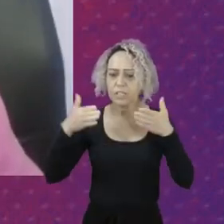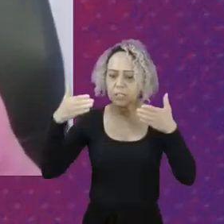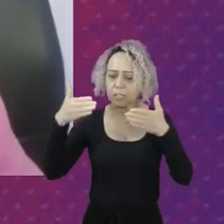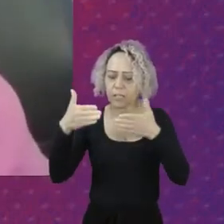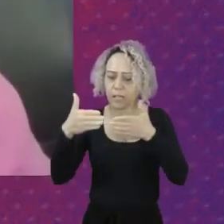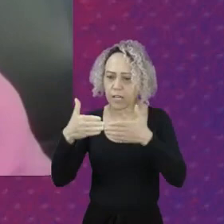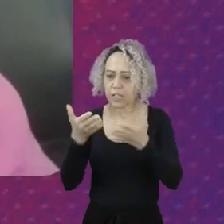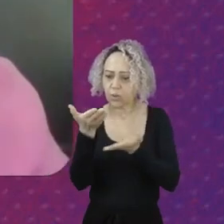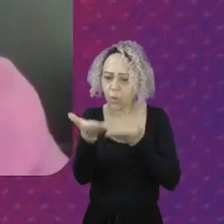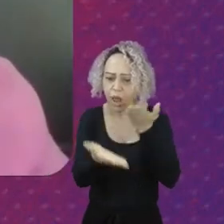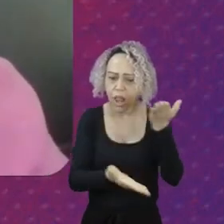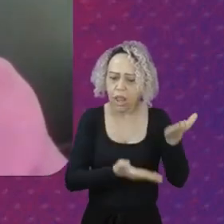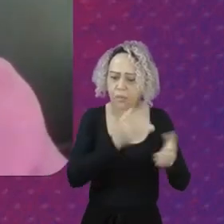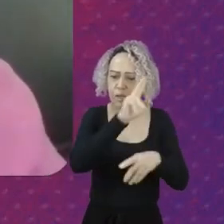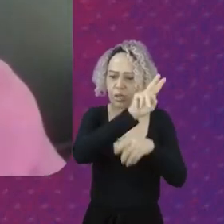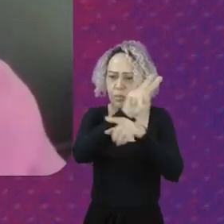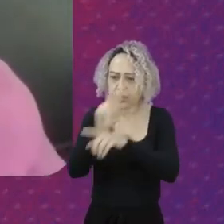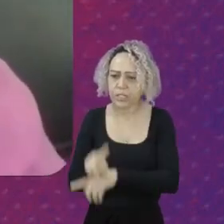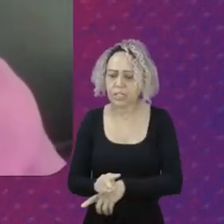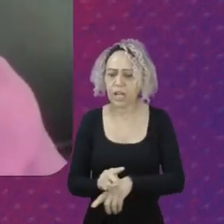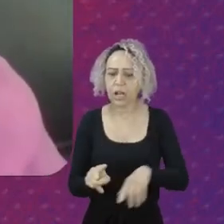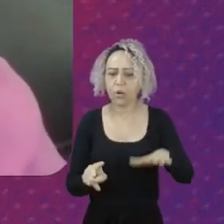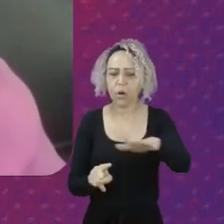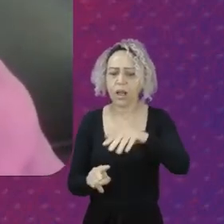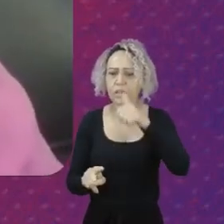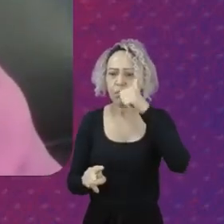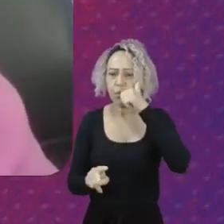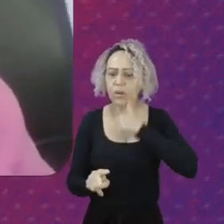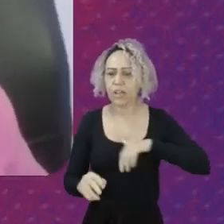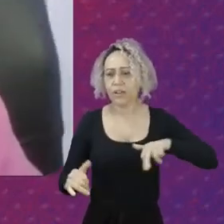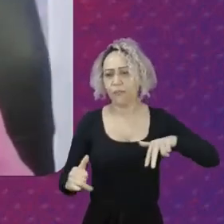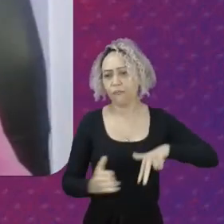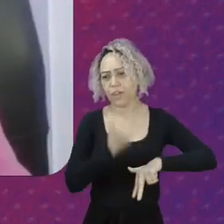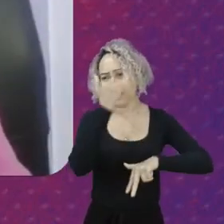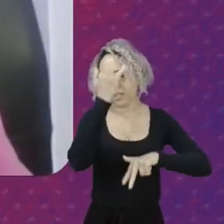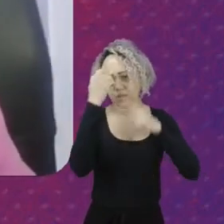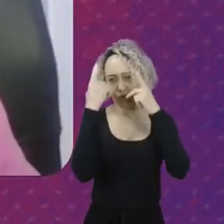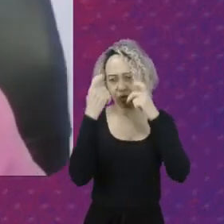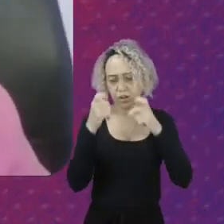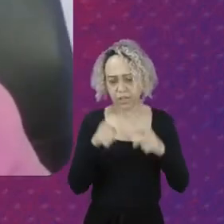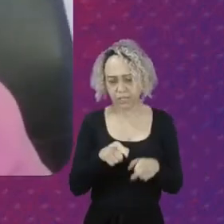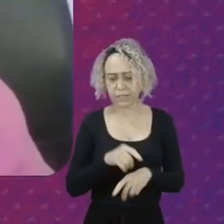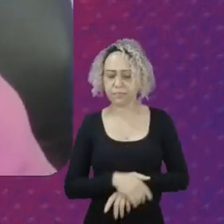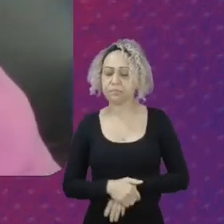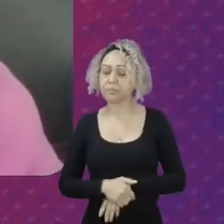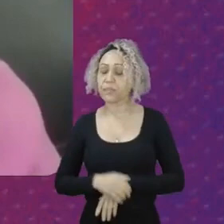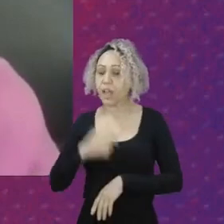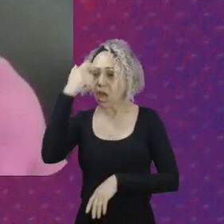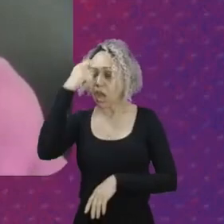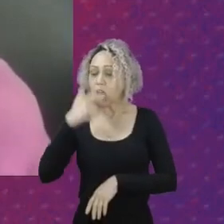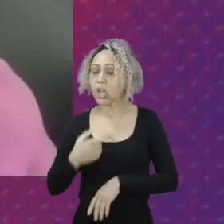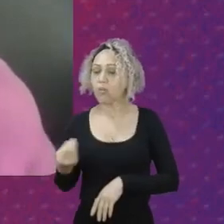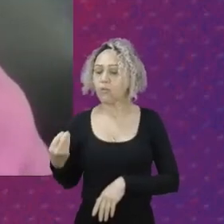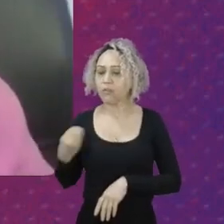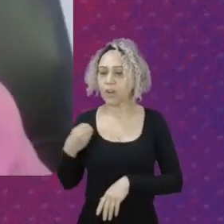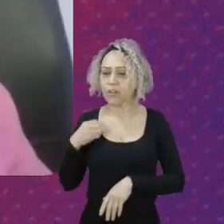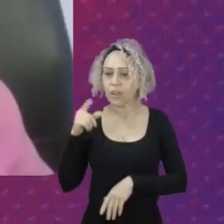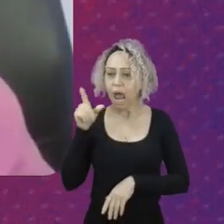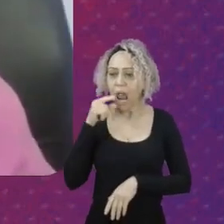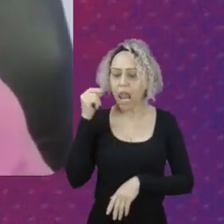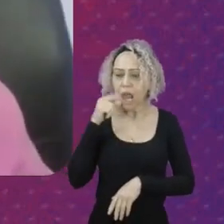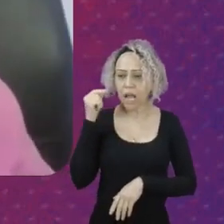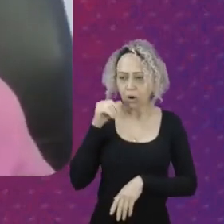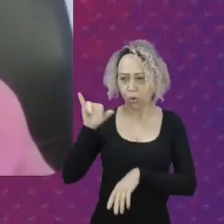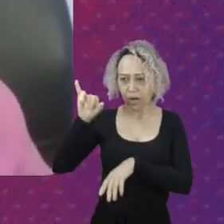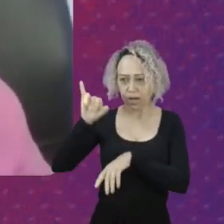de mulheres vítimas de violência. Sou de Alagoas, de Maceió, e aqui